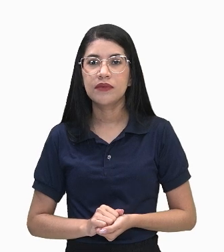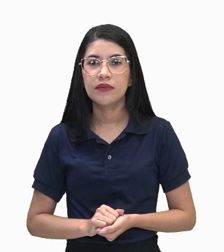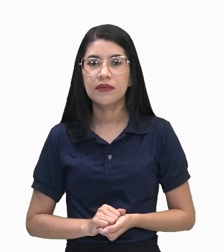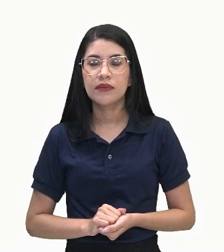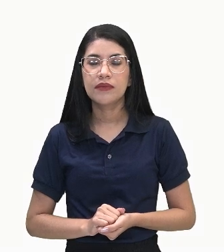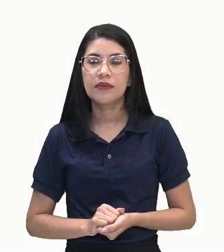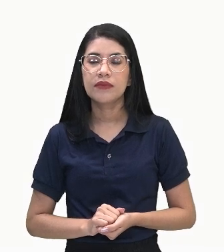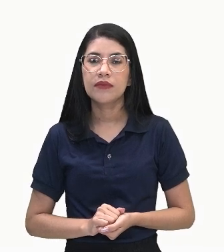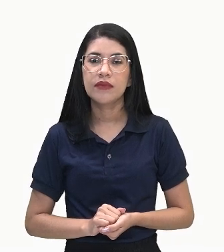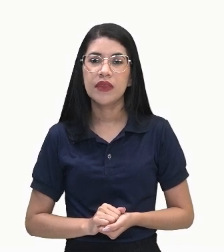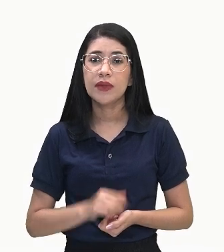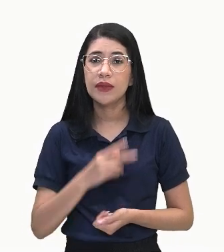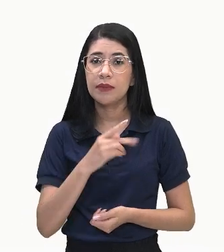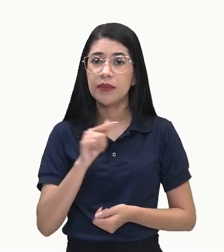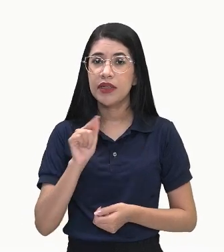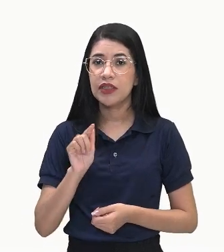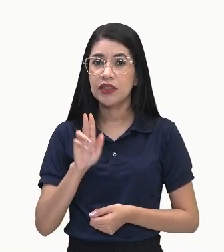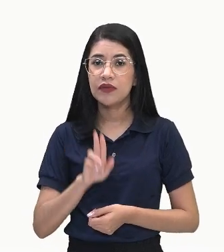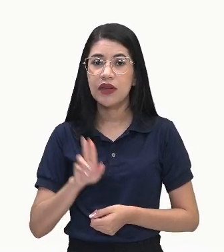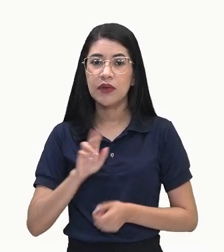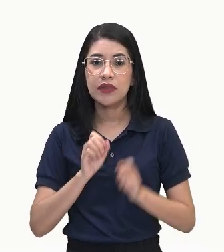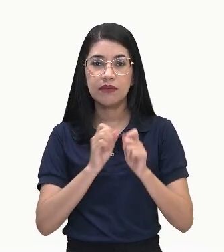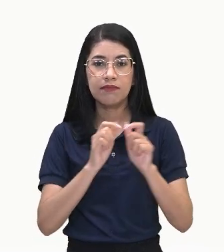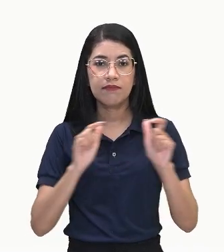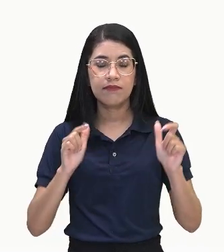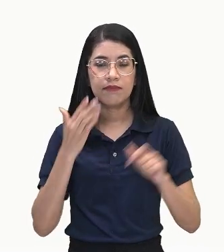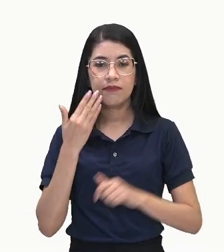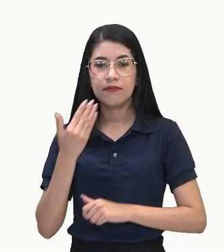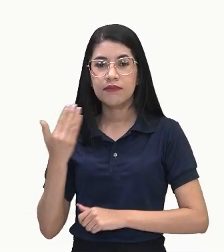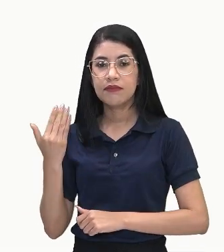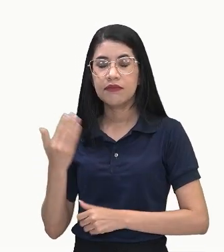No caso da PG, a gente vai usar essa equação aqui, gente, ó.